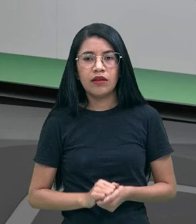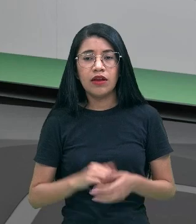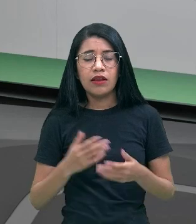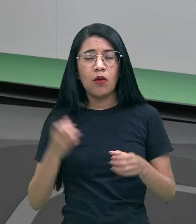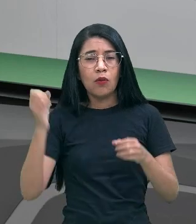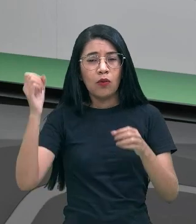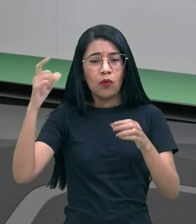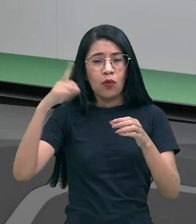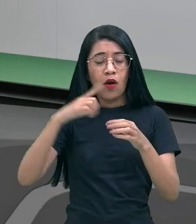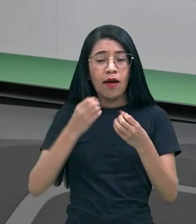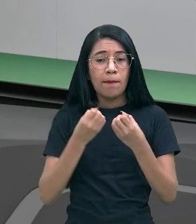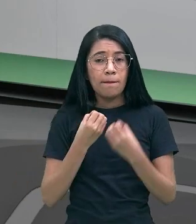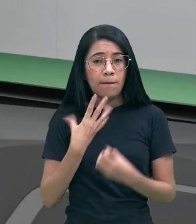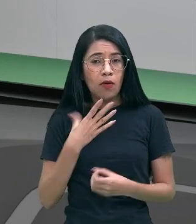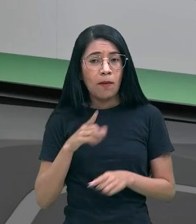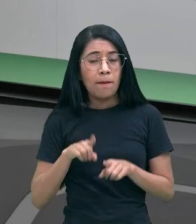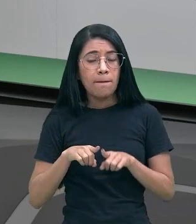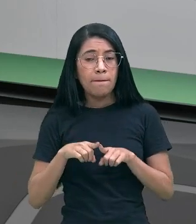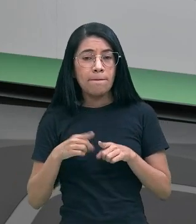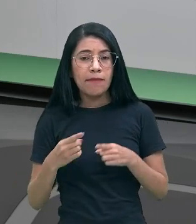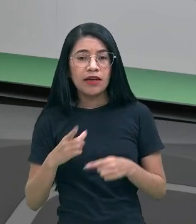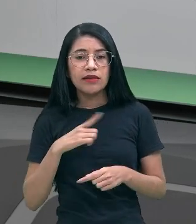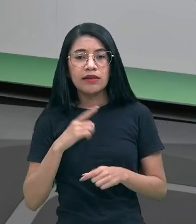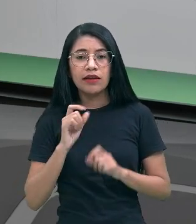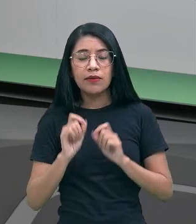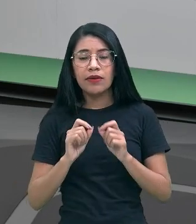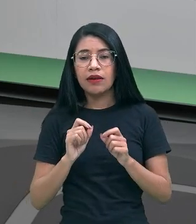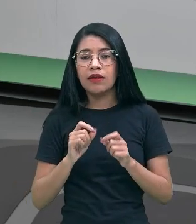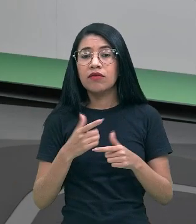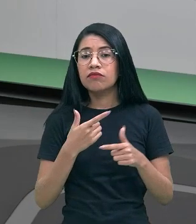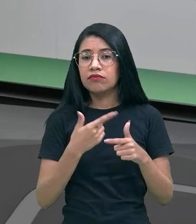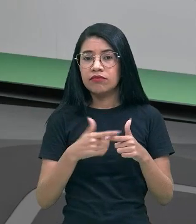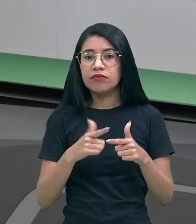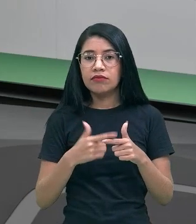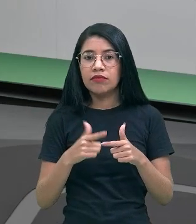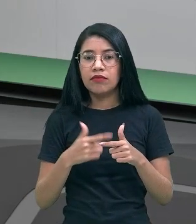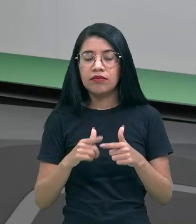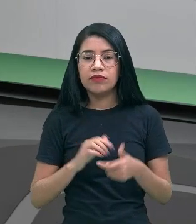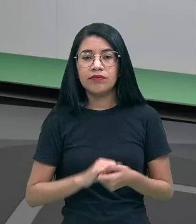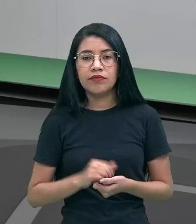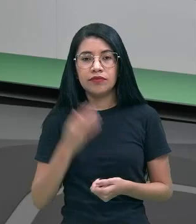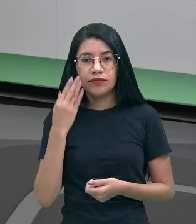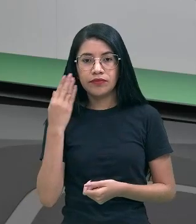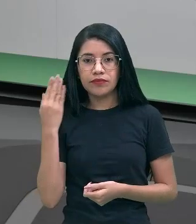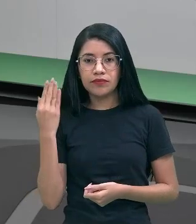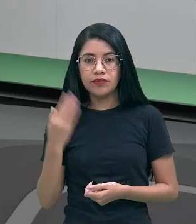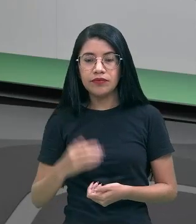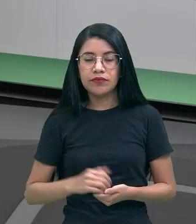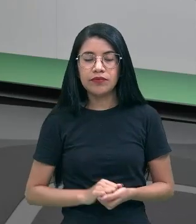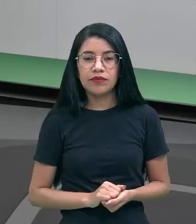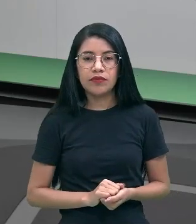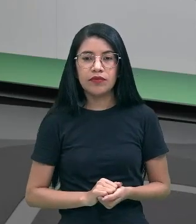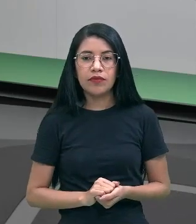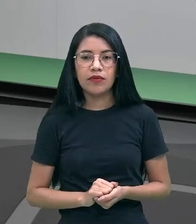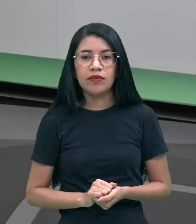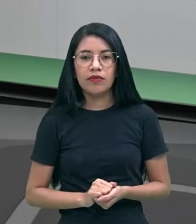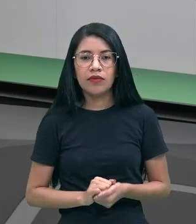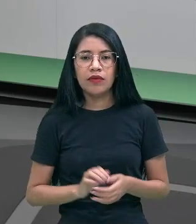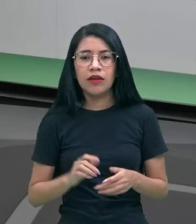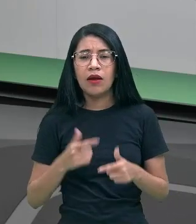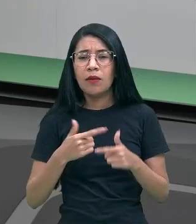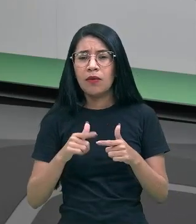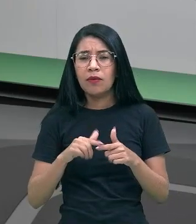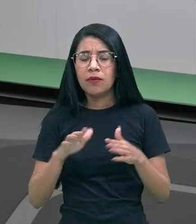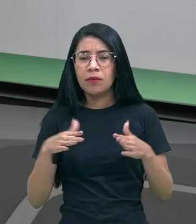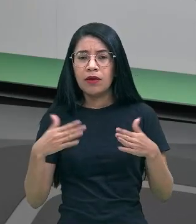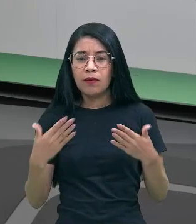muito boa. Só que a gente tem um problema. Qual é o problema? O problema que a gente vai ver